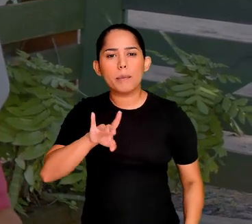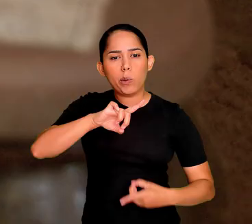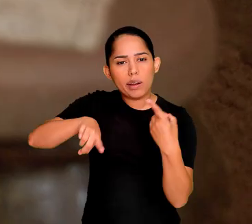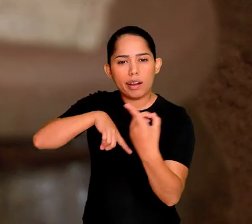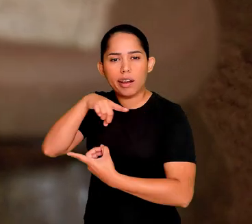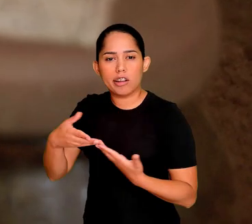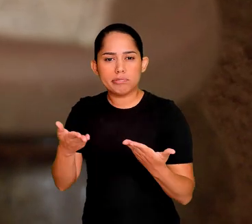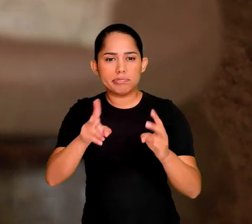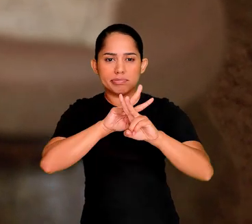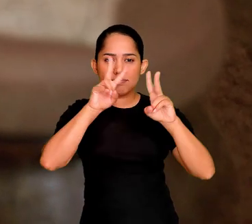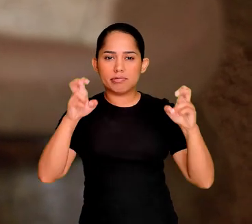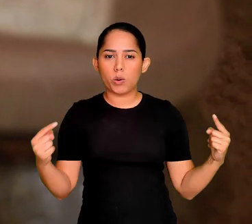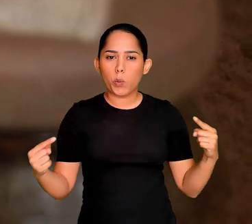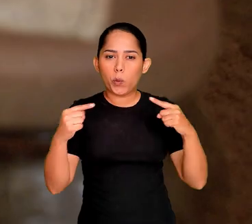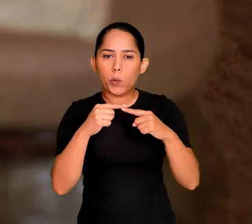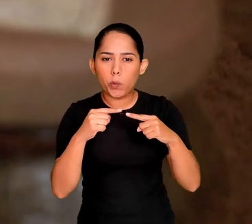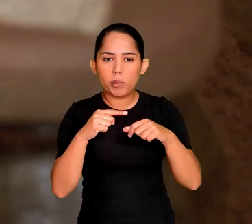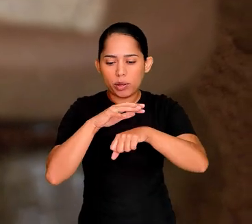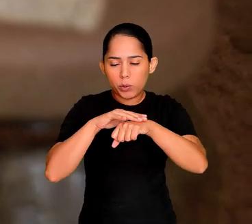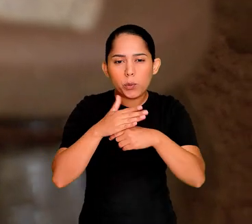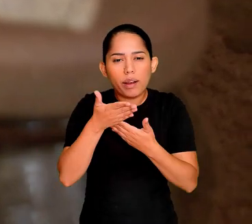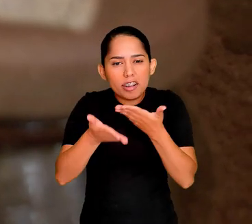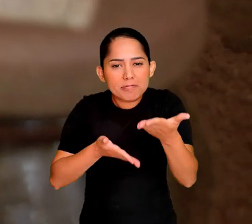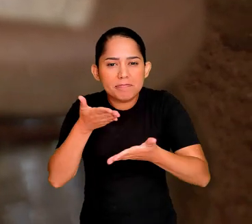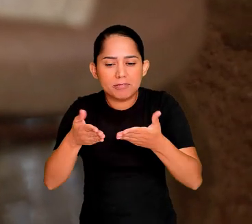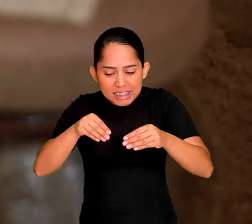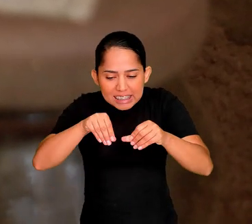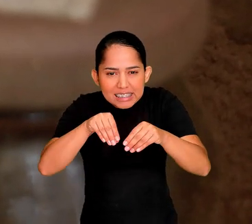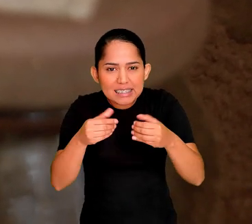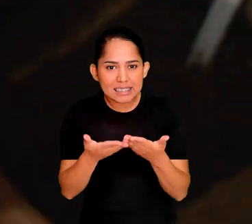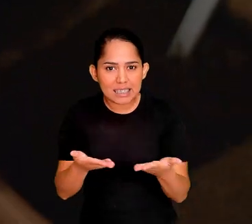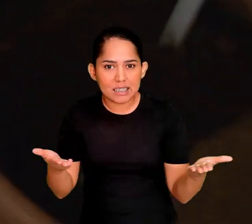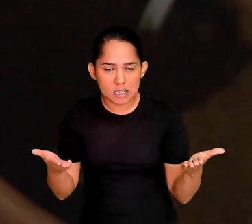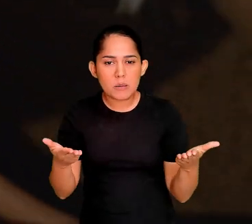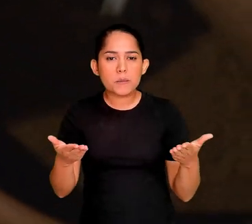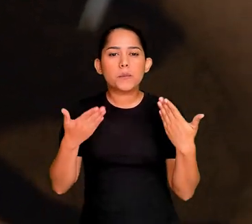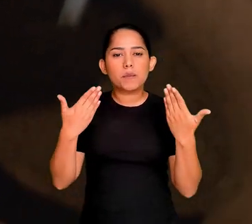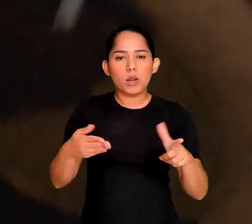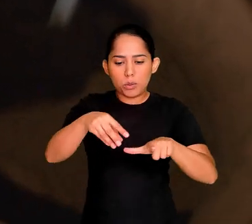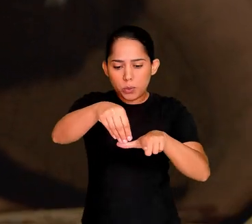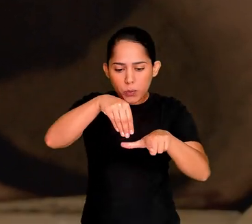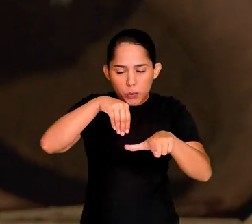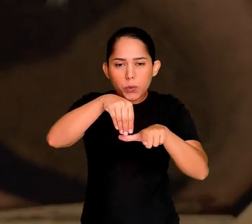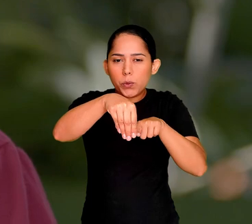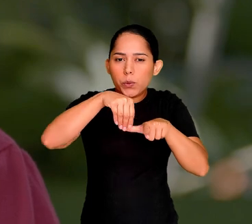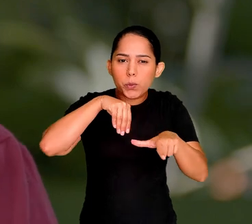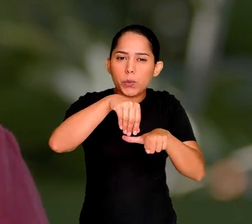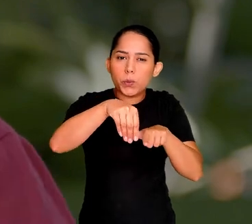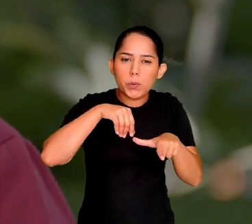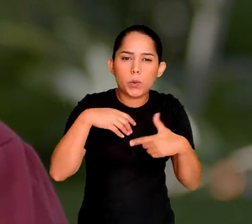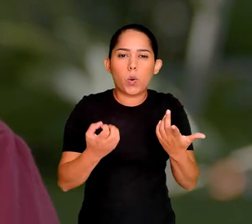é um assunto associado à ideia de homeopatia para o solo, né? Então de você não fazer